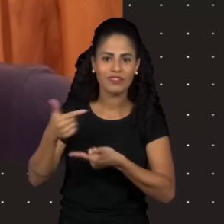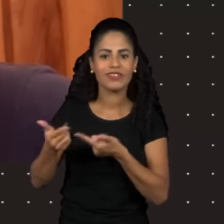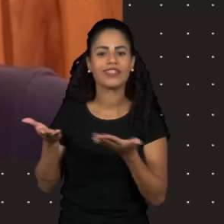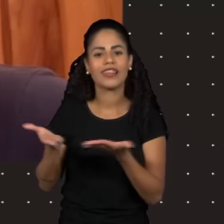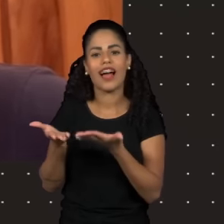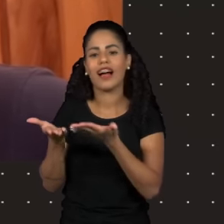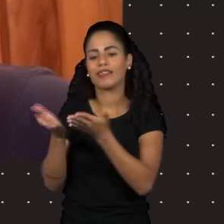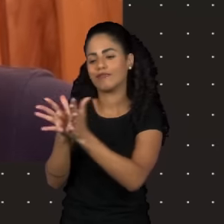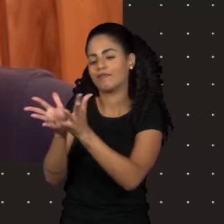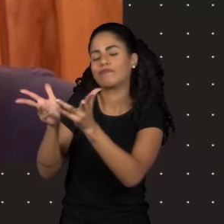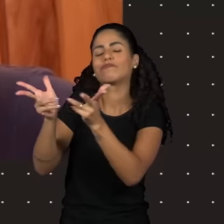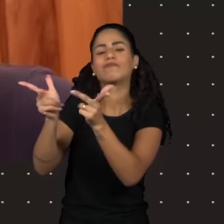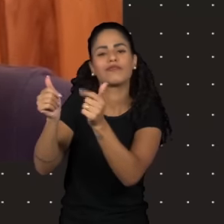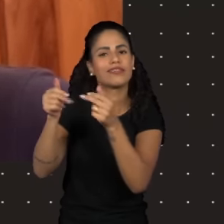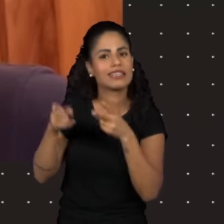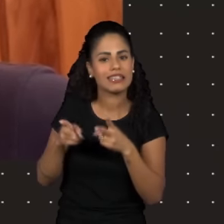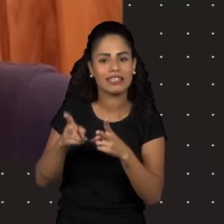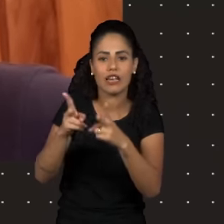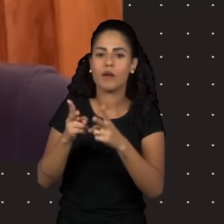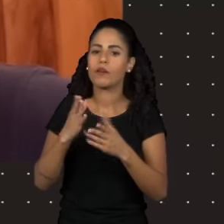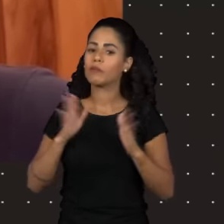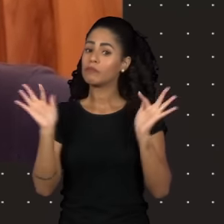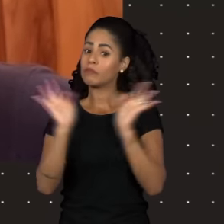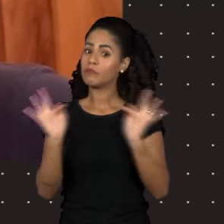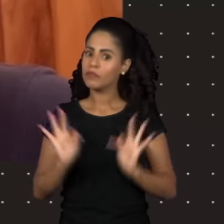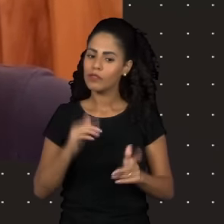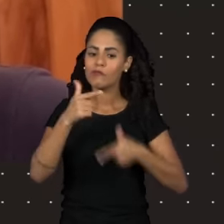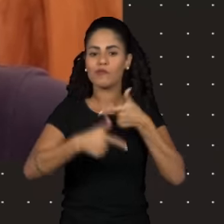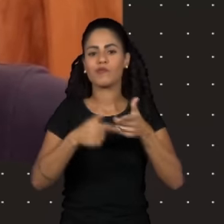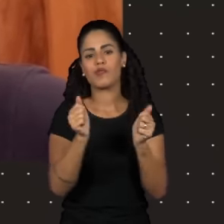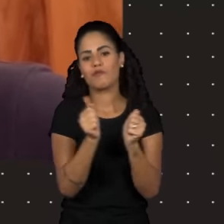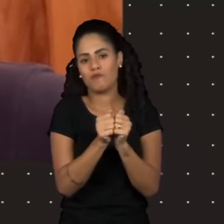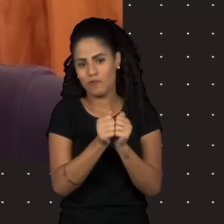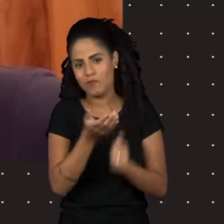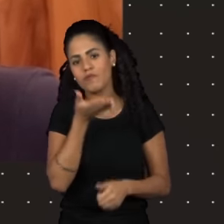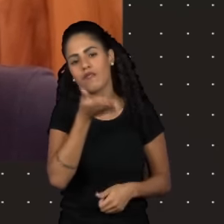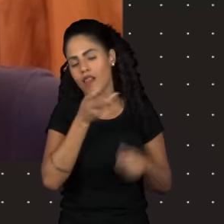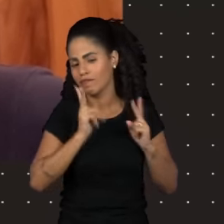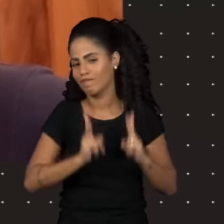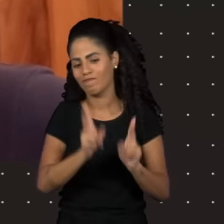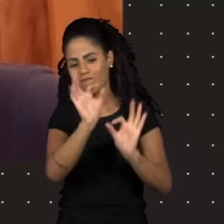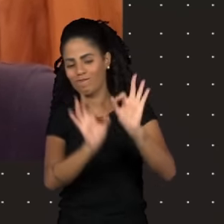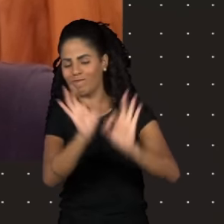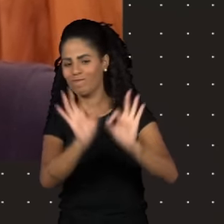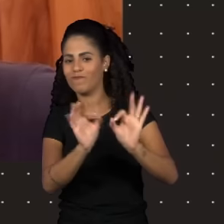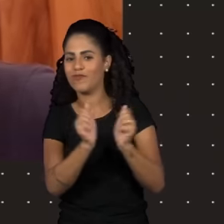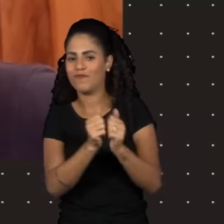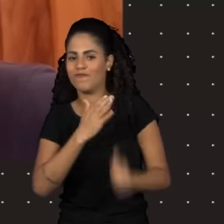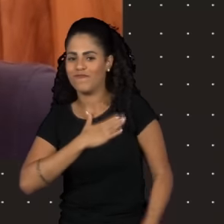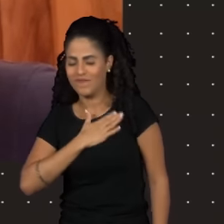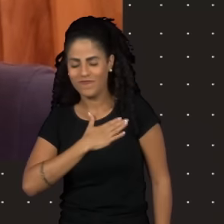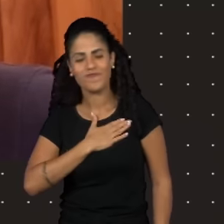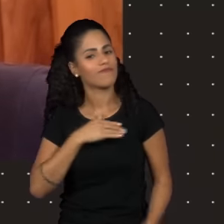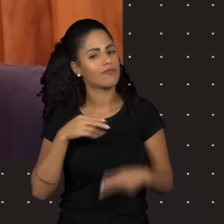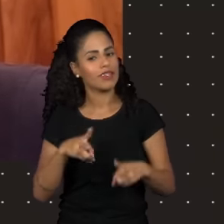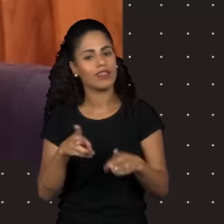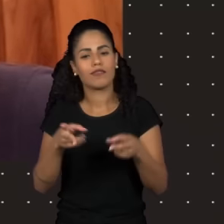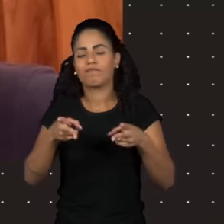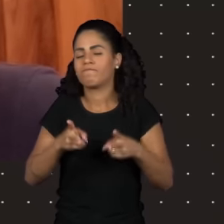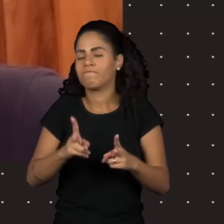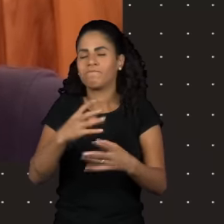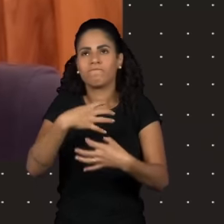estabelecida já. Eu sempre fico muito feliz quando sei que Camila está num projeto que eu estarei, e sempre me sinto